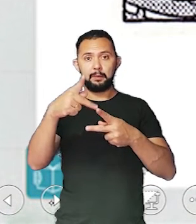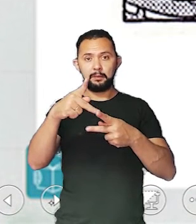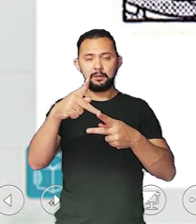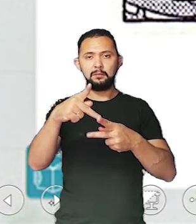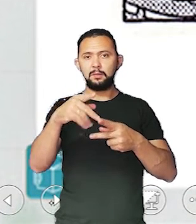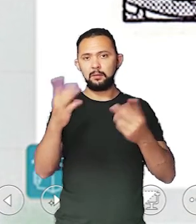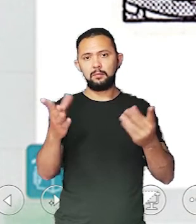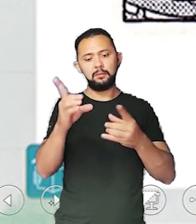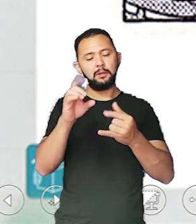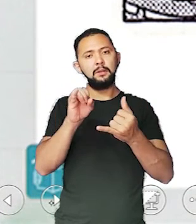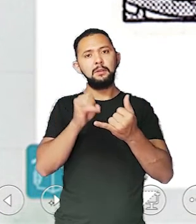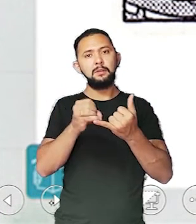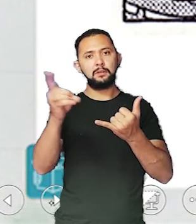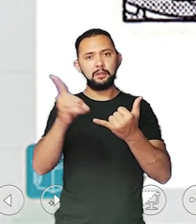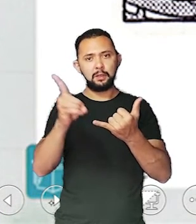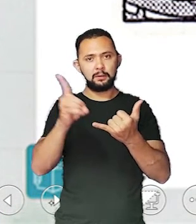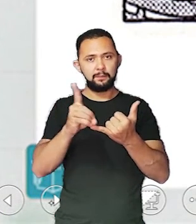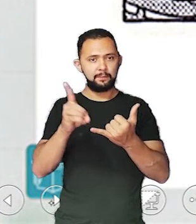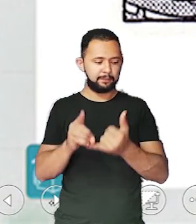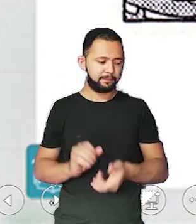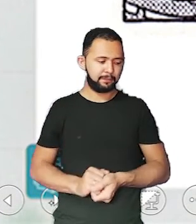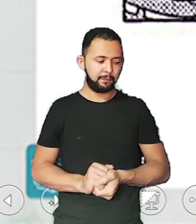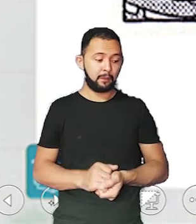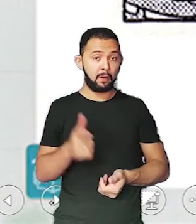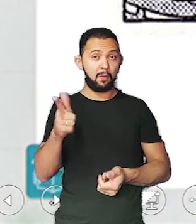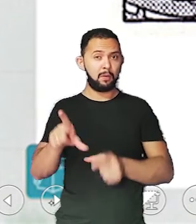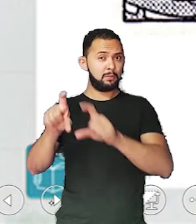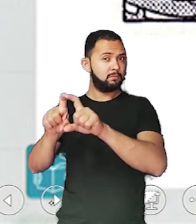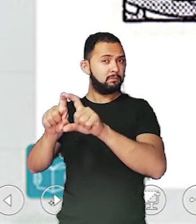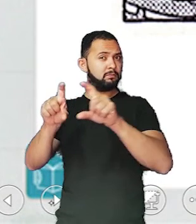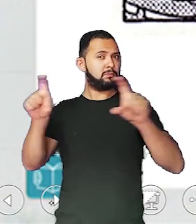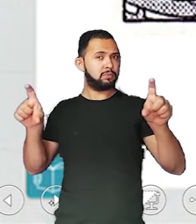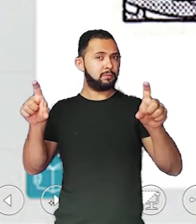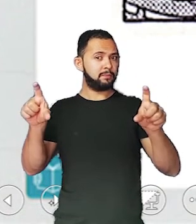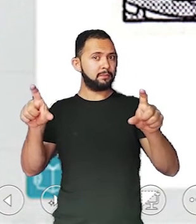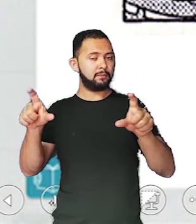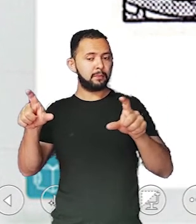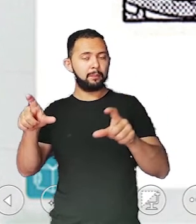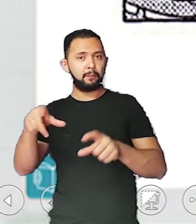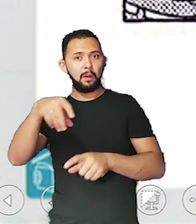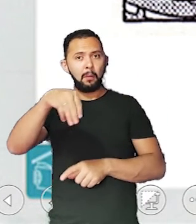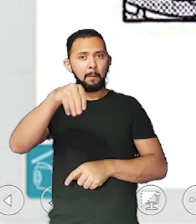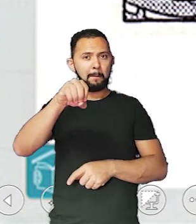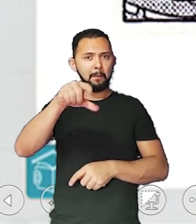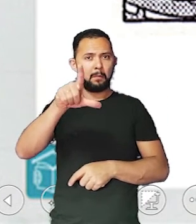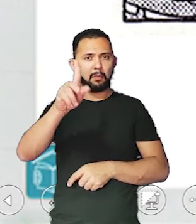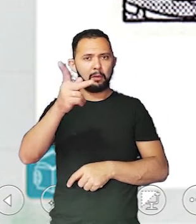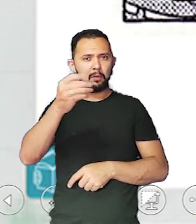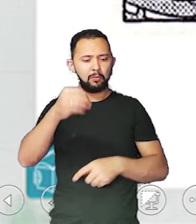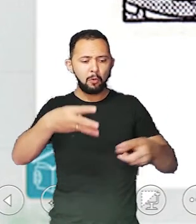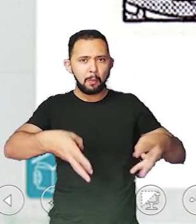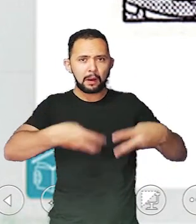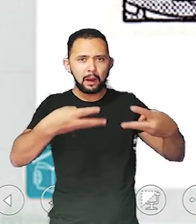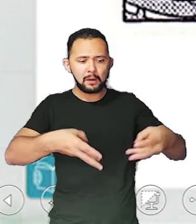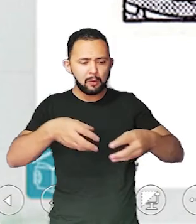Próxima tirinha aqui, né, do Recruta Zero. Presta atenção. Você não pôs molho bastante no macarrão. Tudo bem. Você